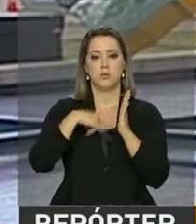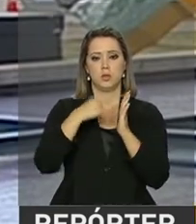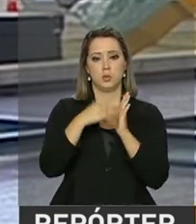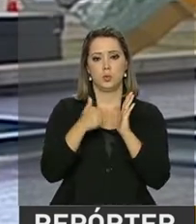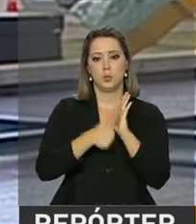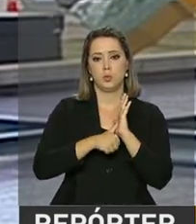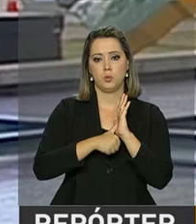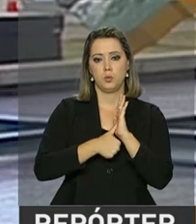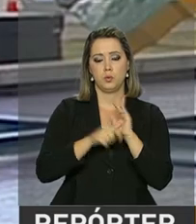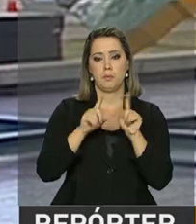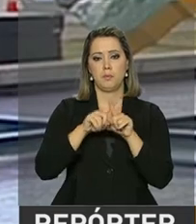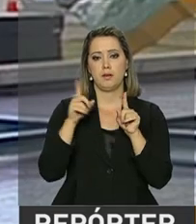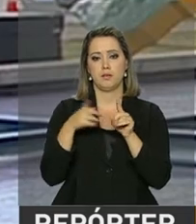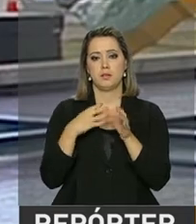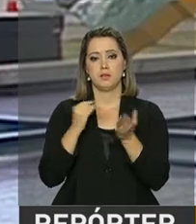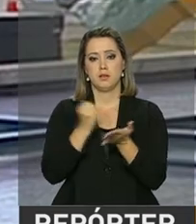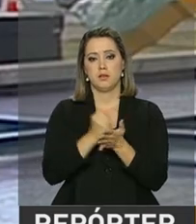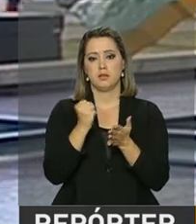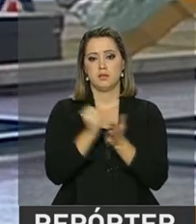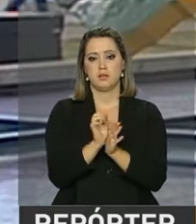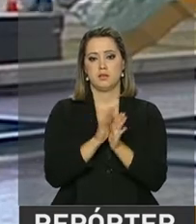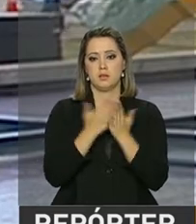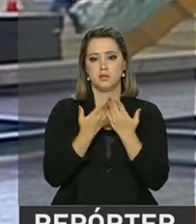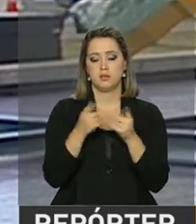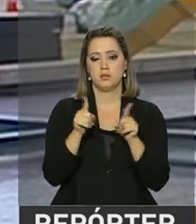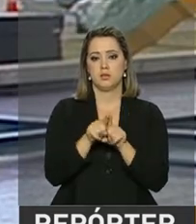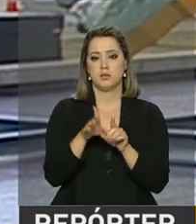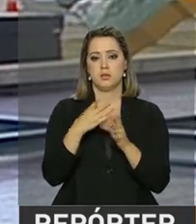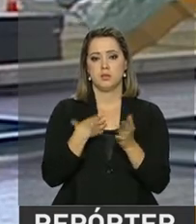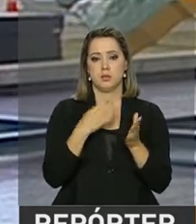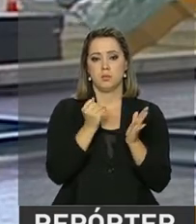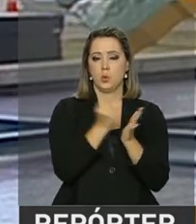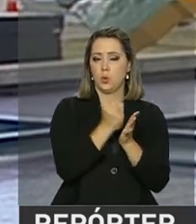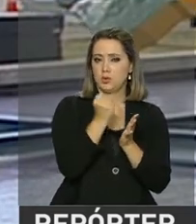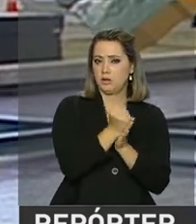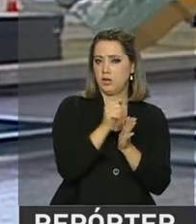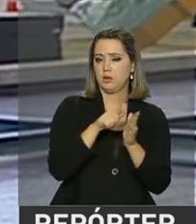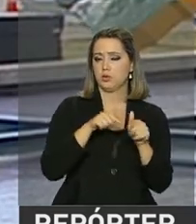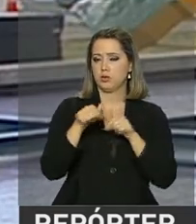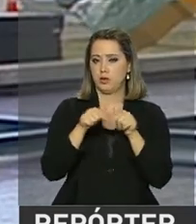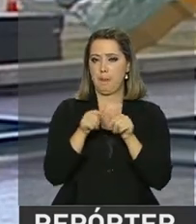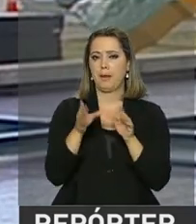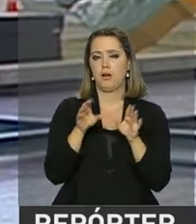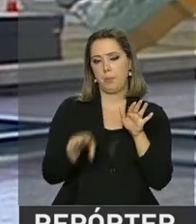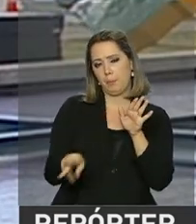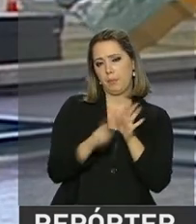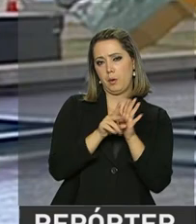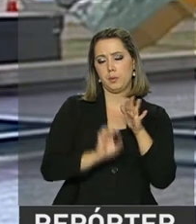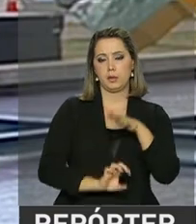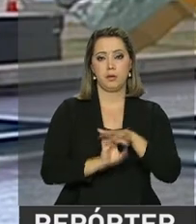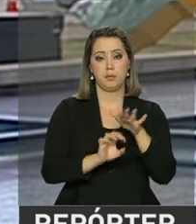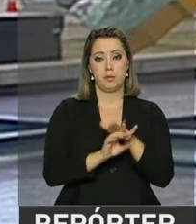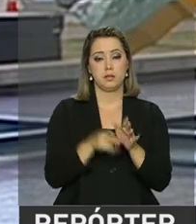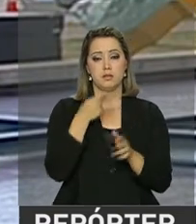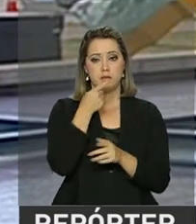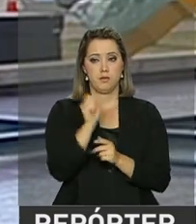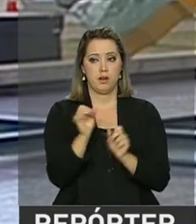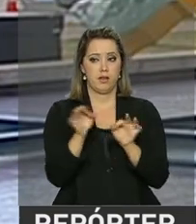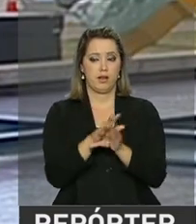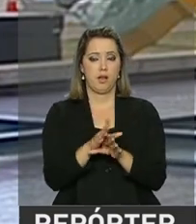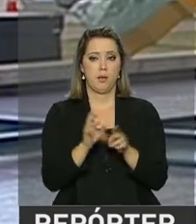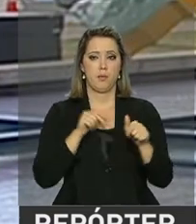pessoal mas a carteira de trabalho e um termo de re de contrato de trabalho ou outro que eh possa comprovar o fim do